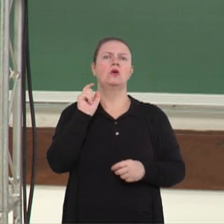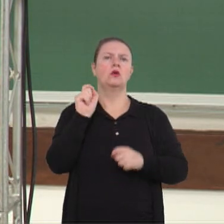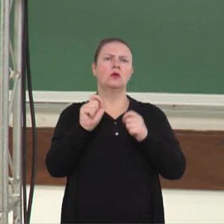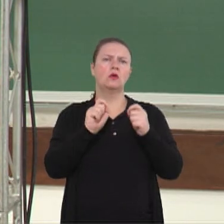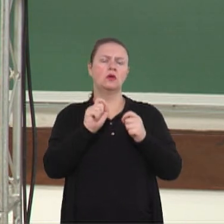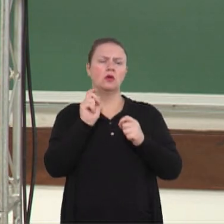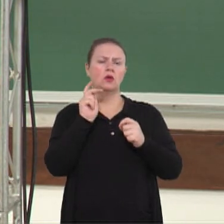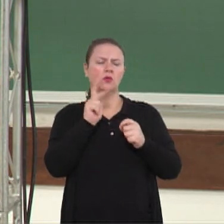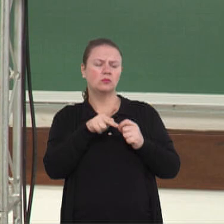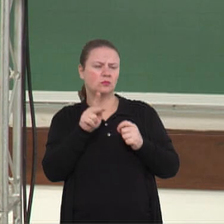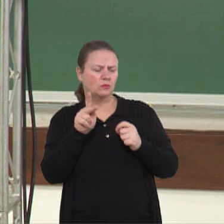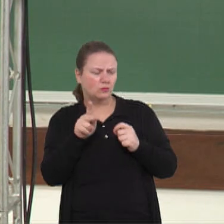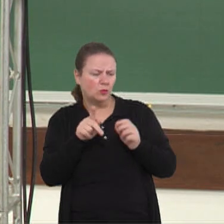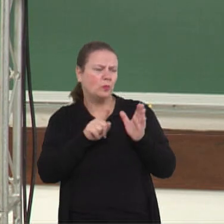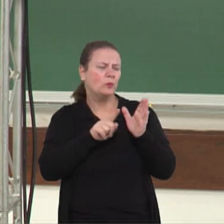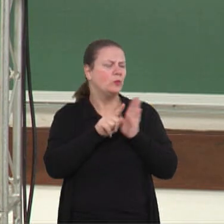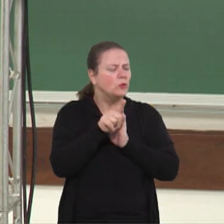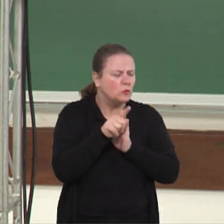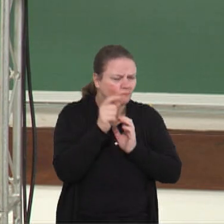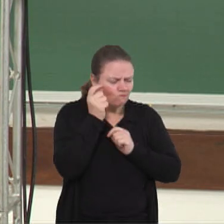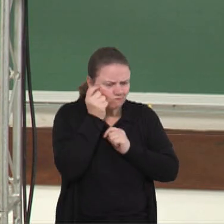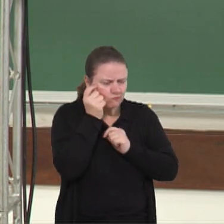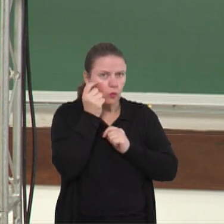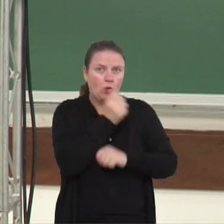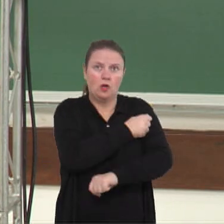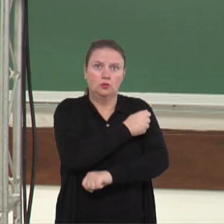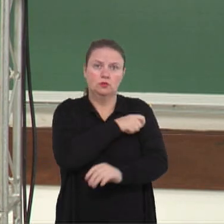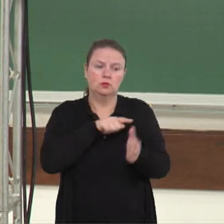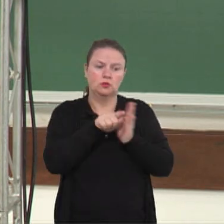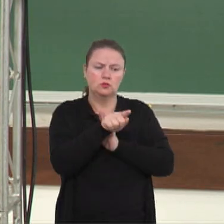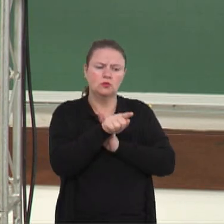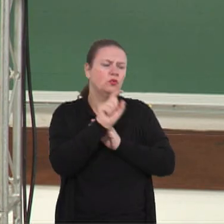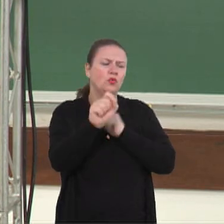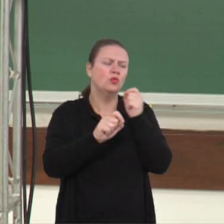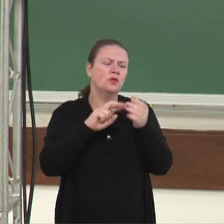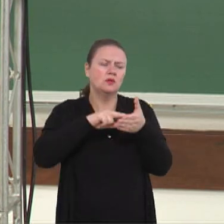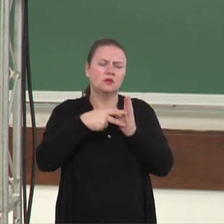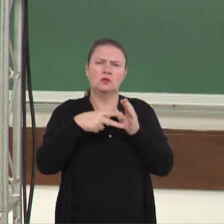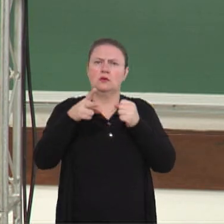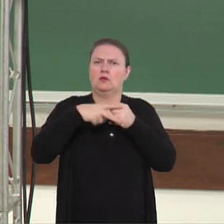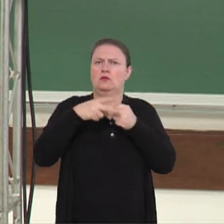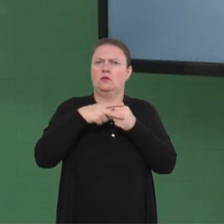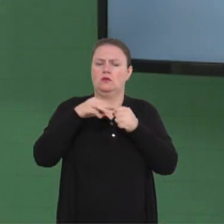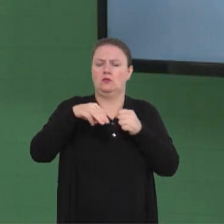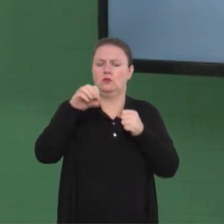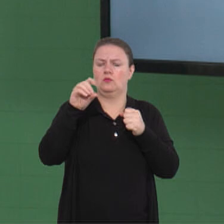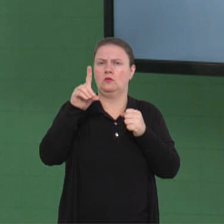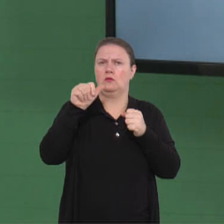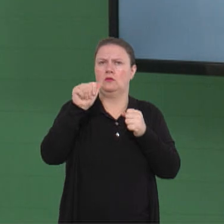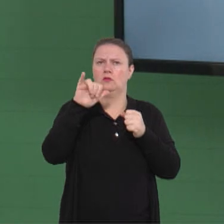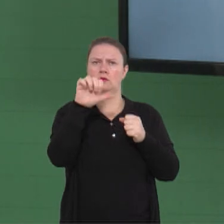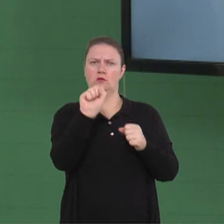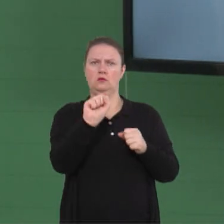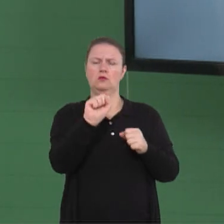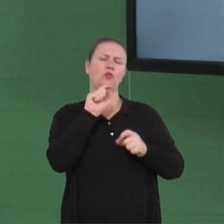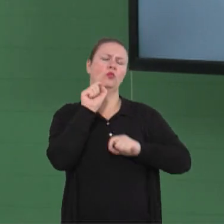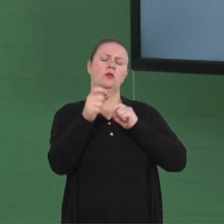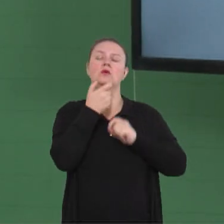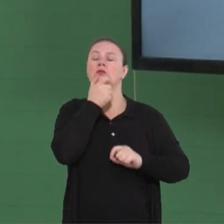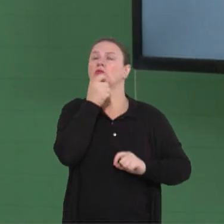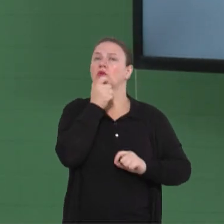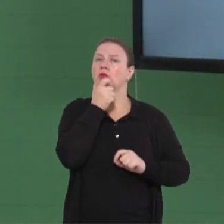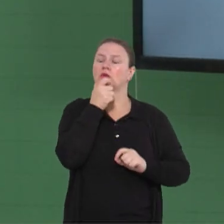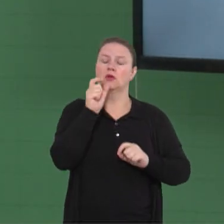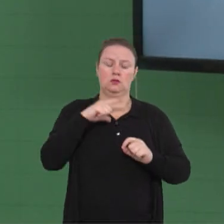professor pergunta voz professor o que que é um verbo modal né quando a gente fala de verbos modais e no inglês a gente tem uma